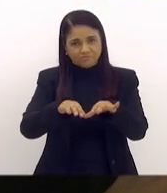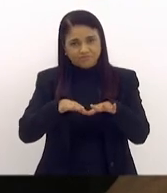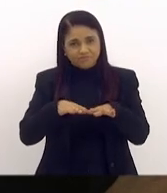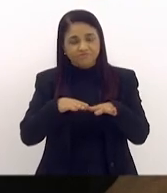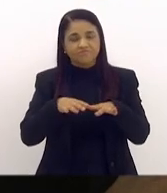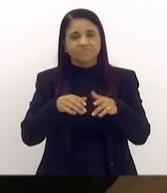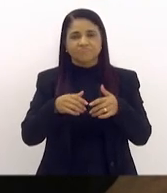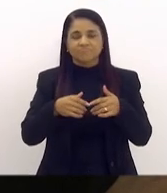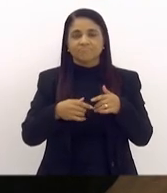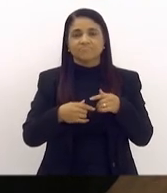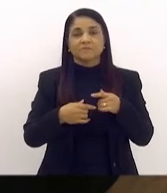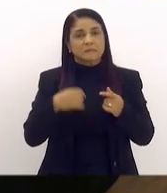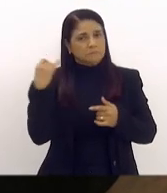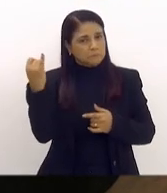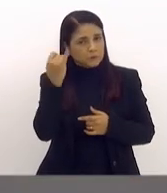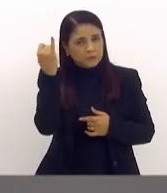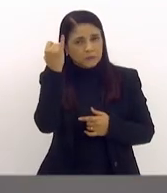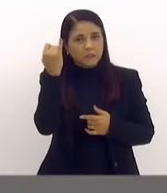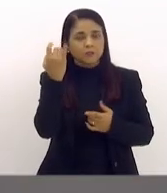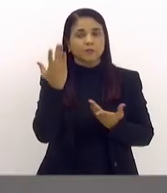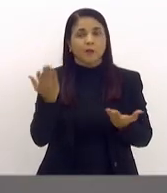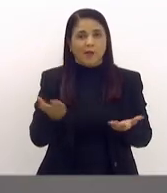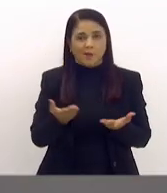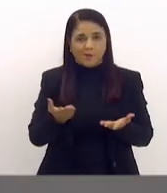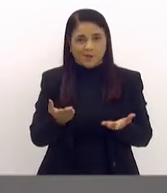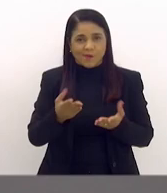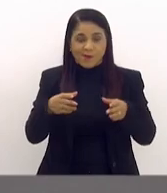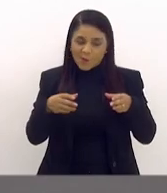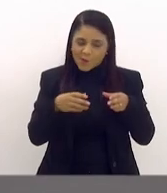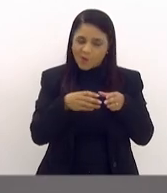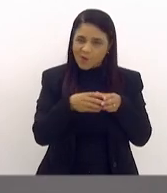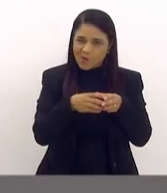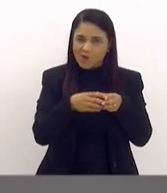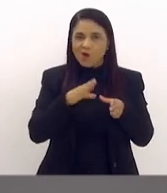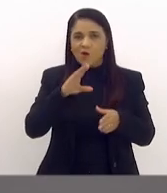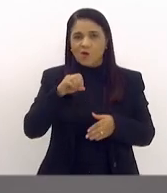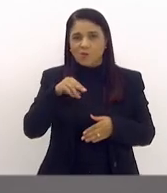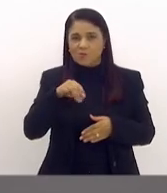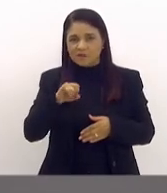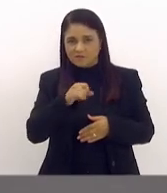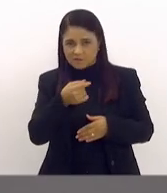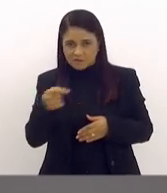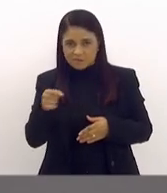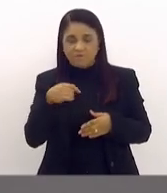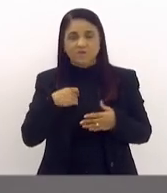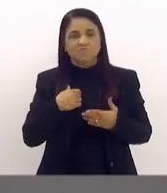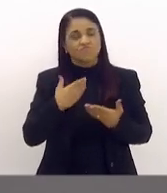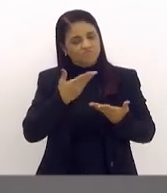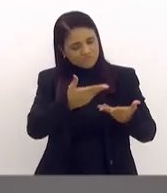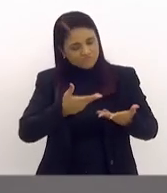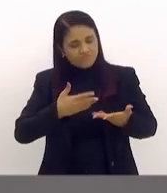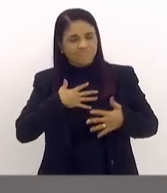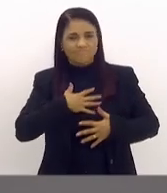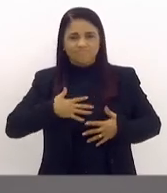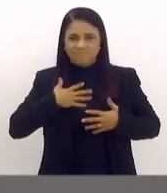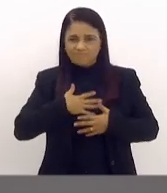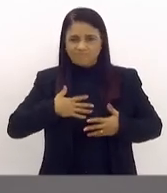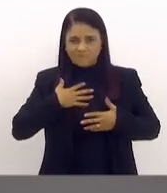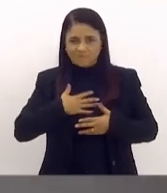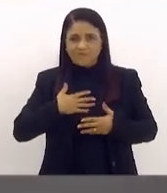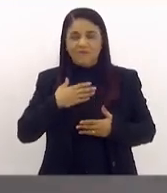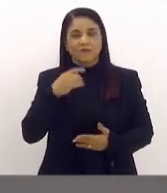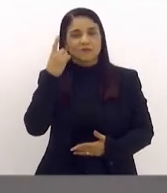tamanha importância e agora essa comissão Eu Fico muito honrado pelo convite deputada Célia para mim é um